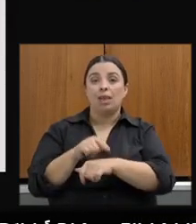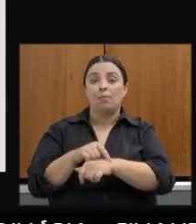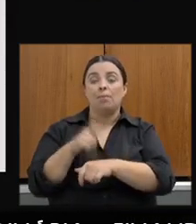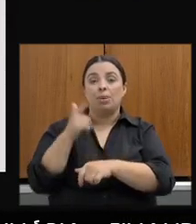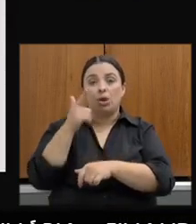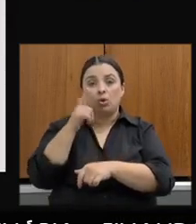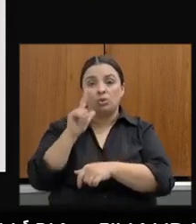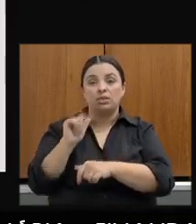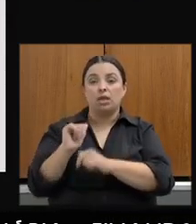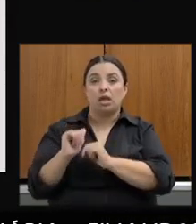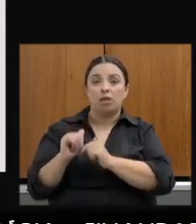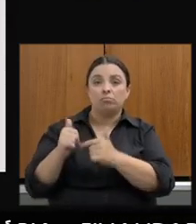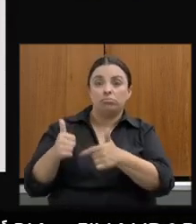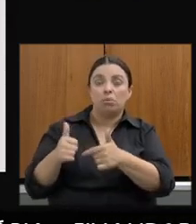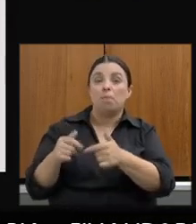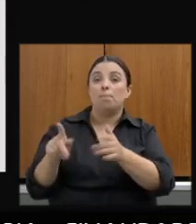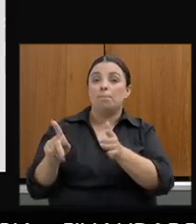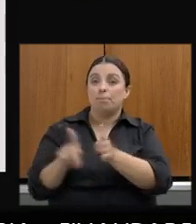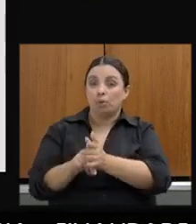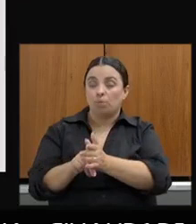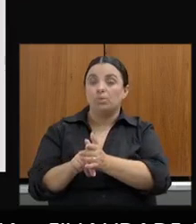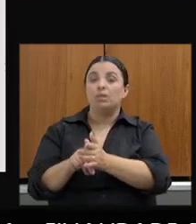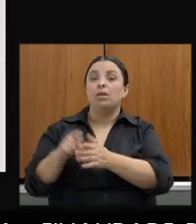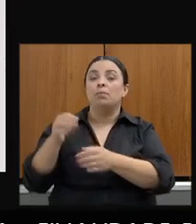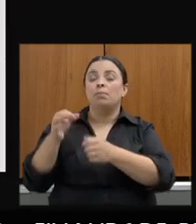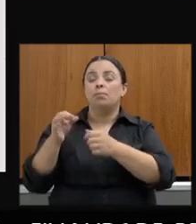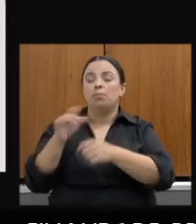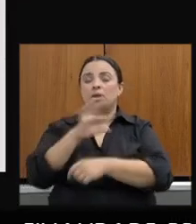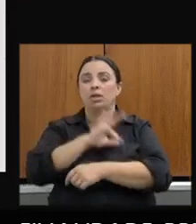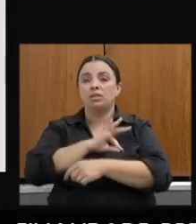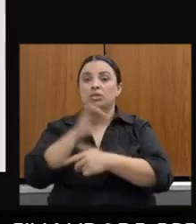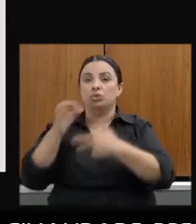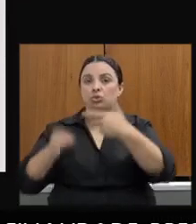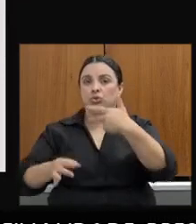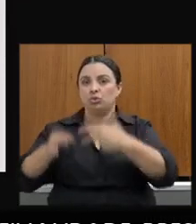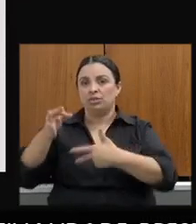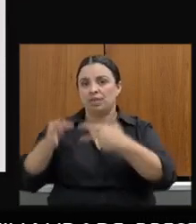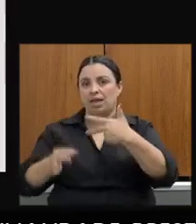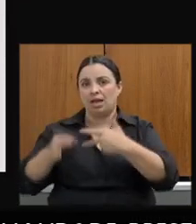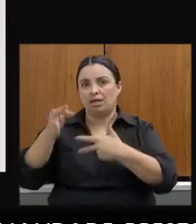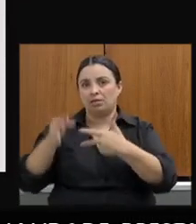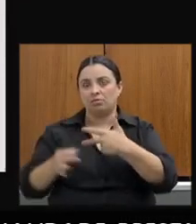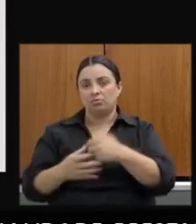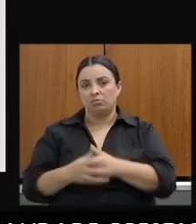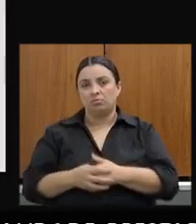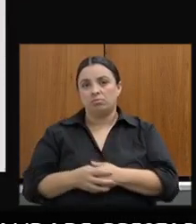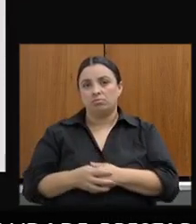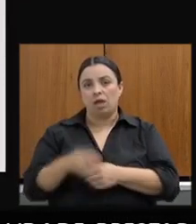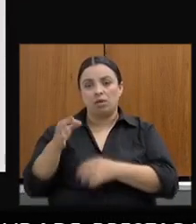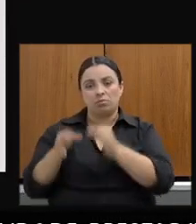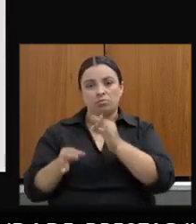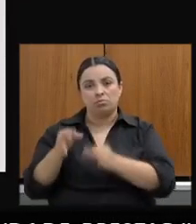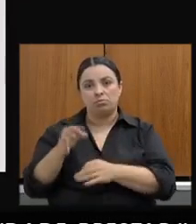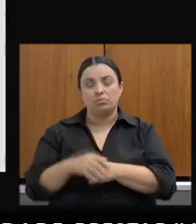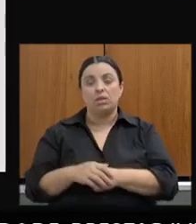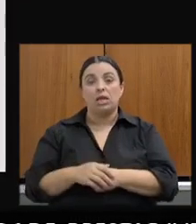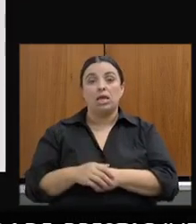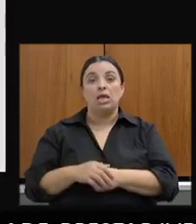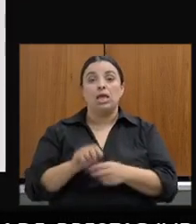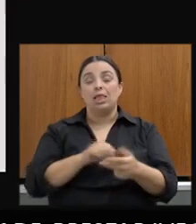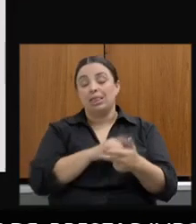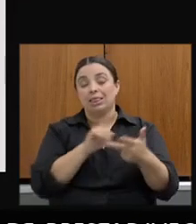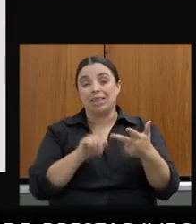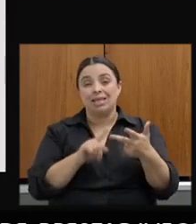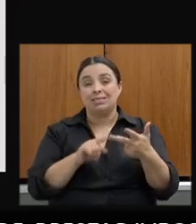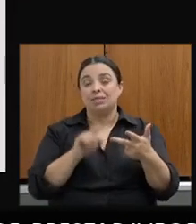desenvolvimento das atribuições da polícia judiciária terceiro problema companhamento do atendimento das